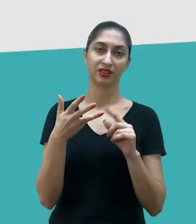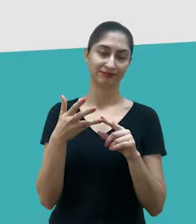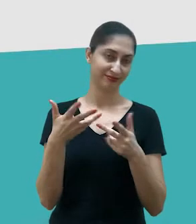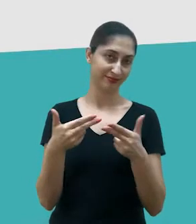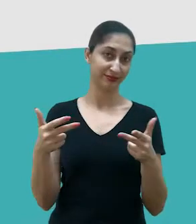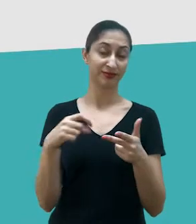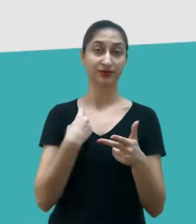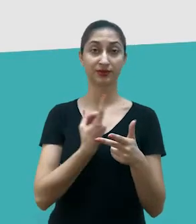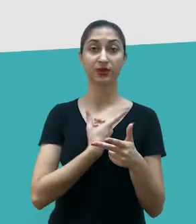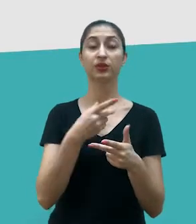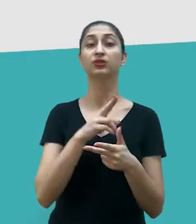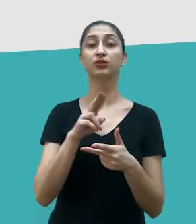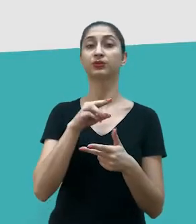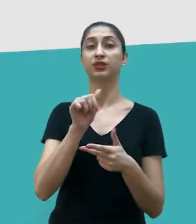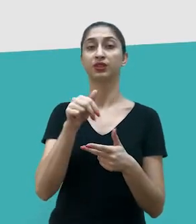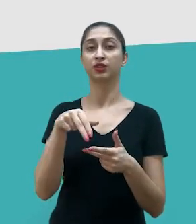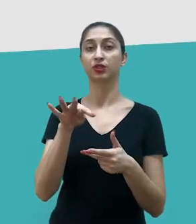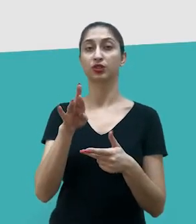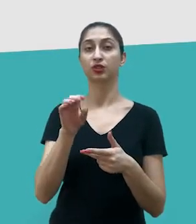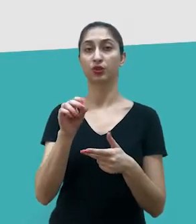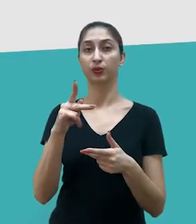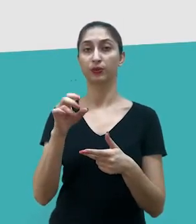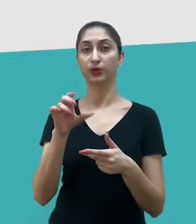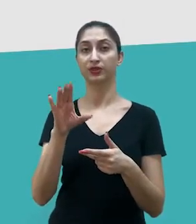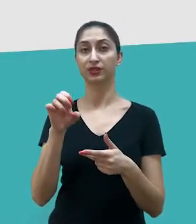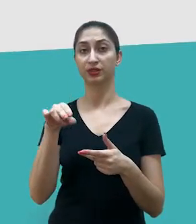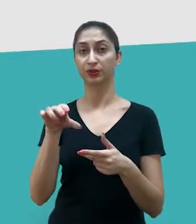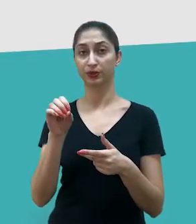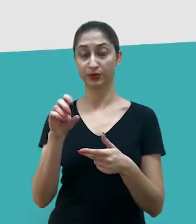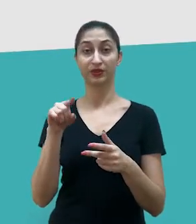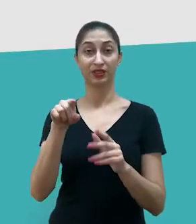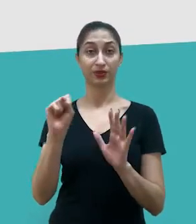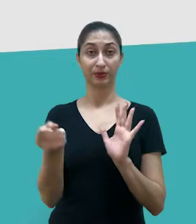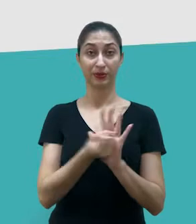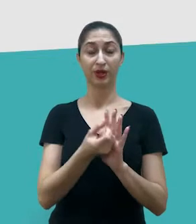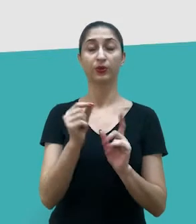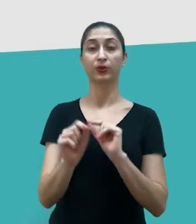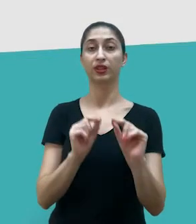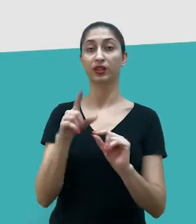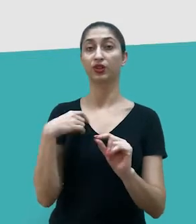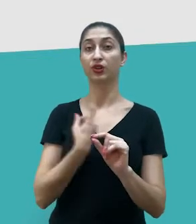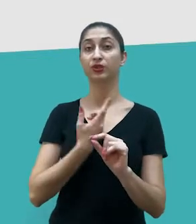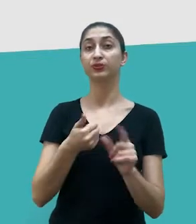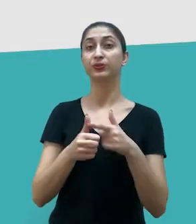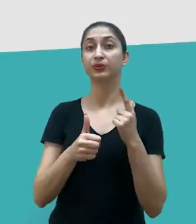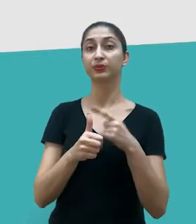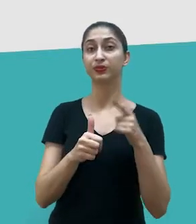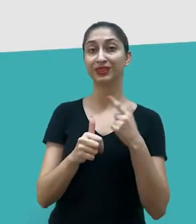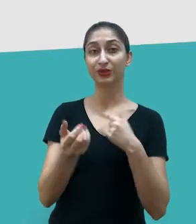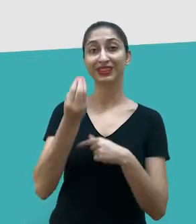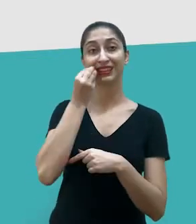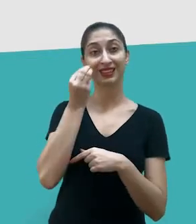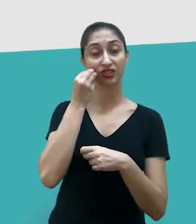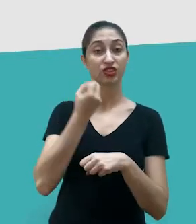se chama antropoceno. E o marco disso foi quando nós fizemos o primeiro teste de bomba